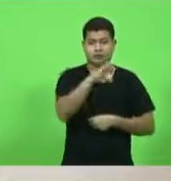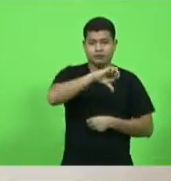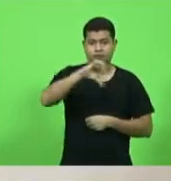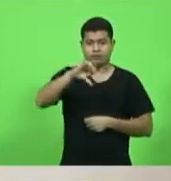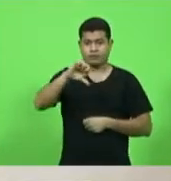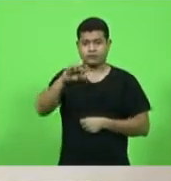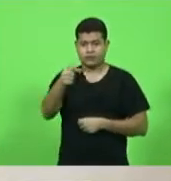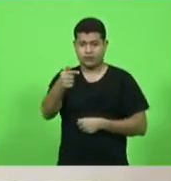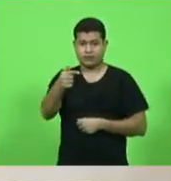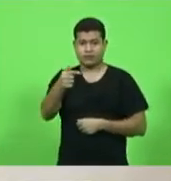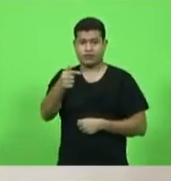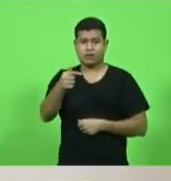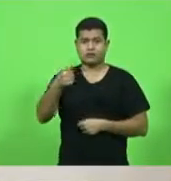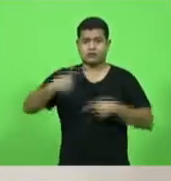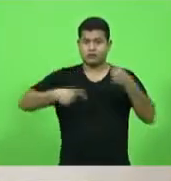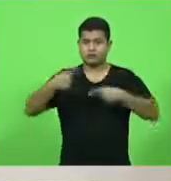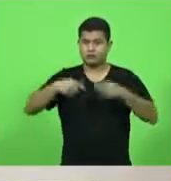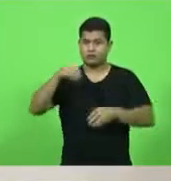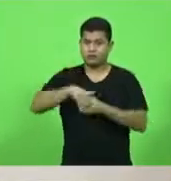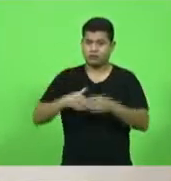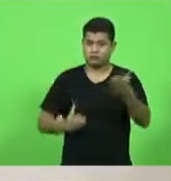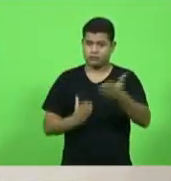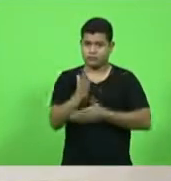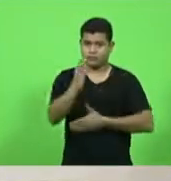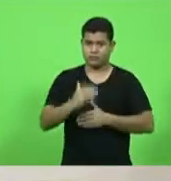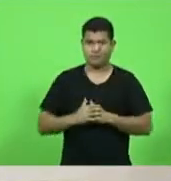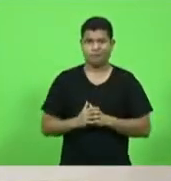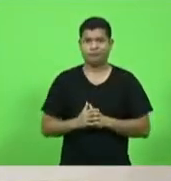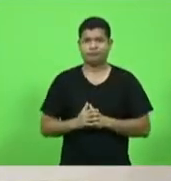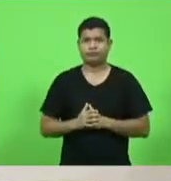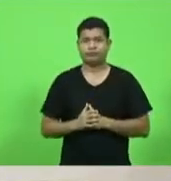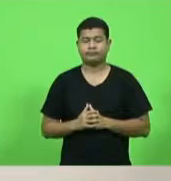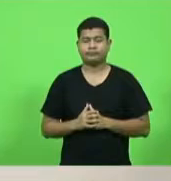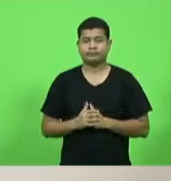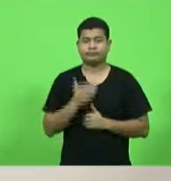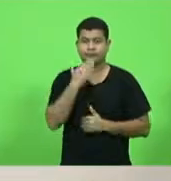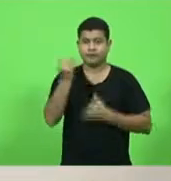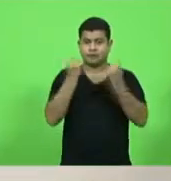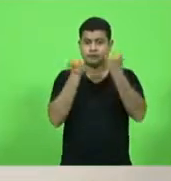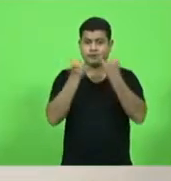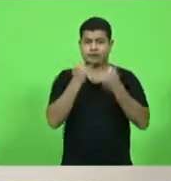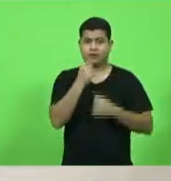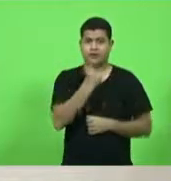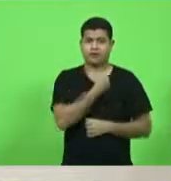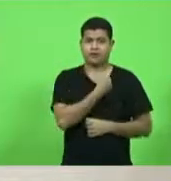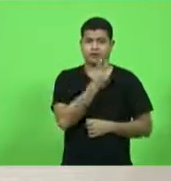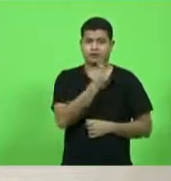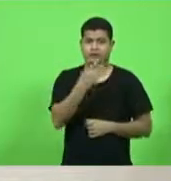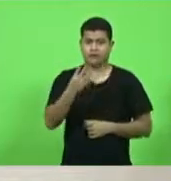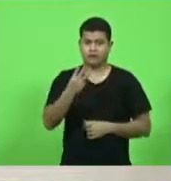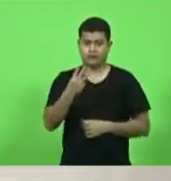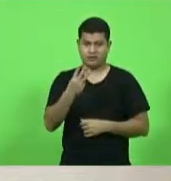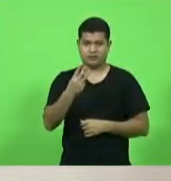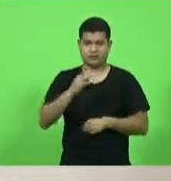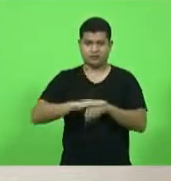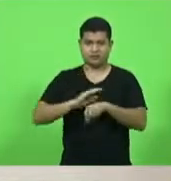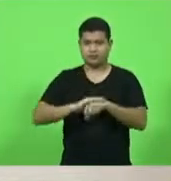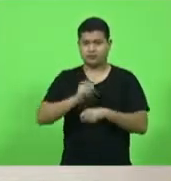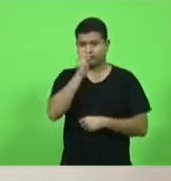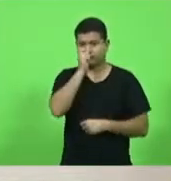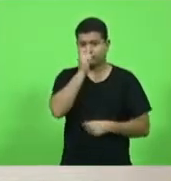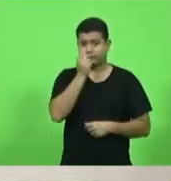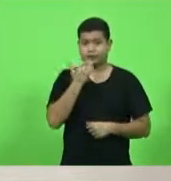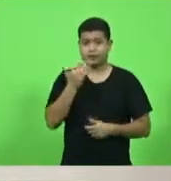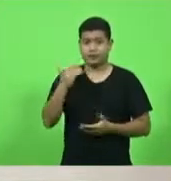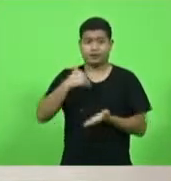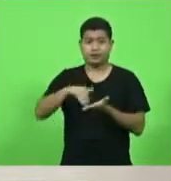1987. Discussão, votação, aprovado. Pedido de informação número 23, deputado João Amin, solicita ao